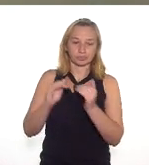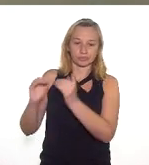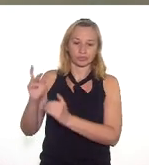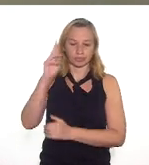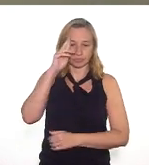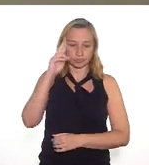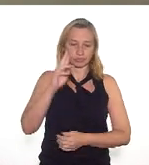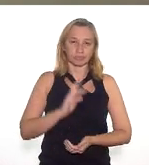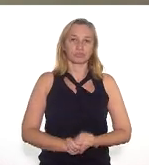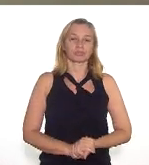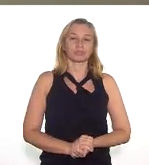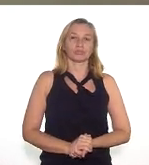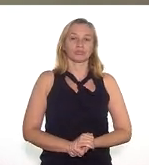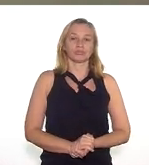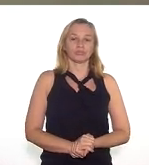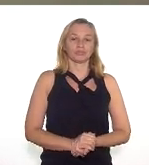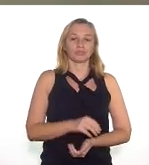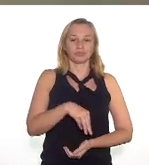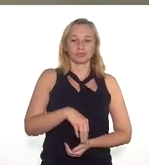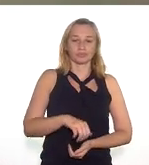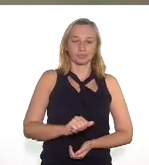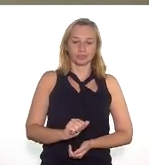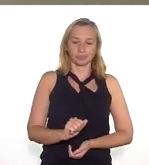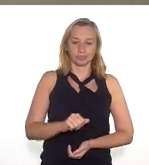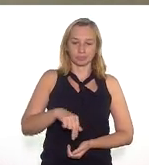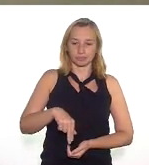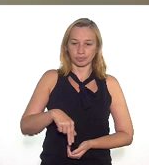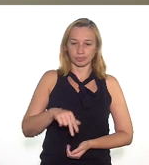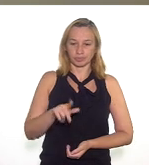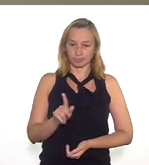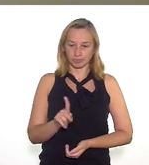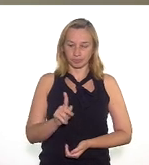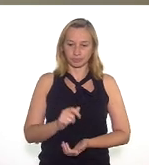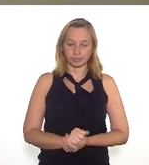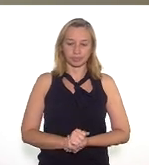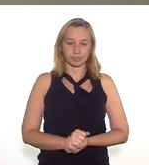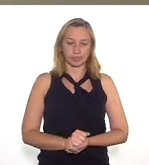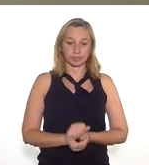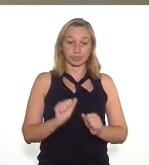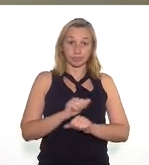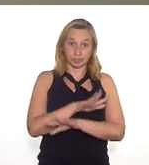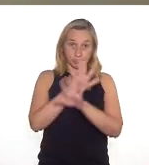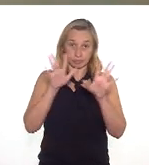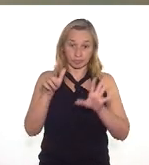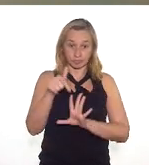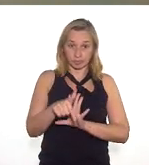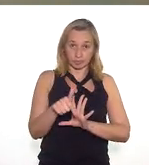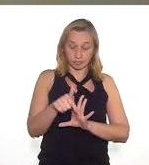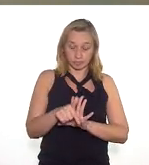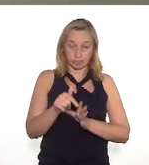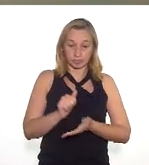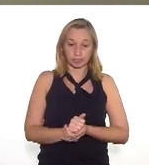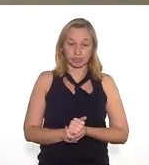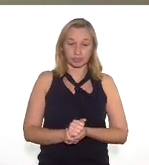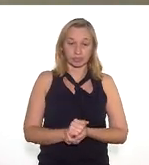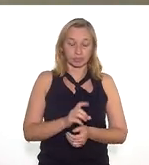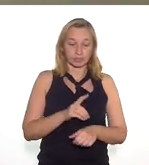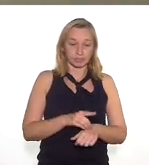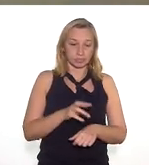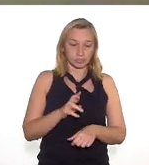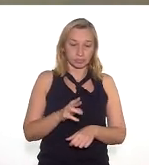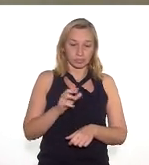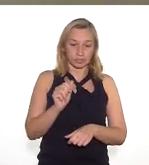superintendente da ANP, porque ficou muito claro aqui na exposição do doutor Alfredo